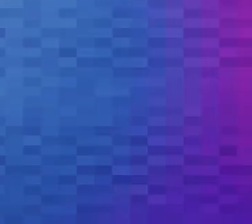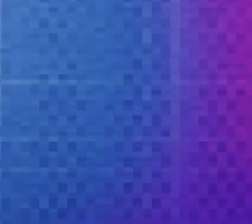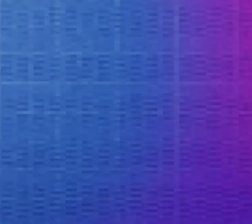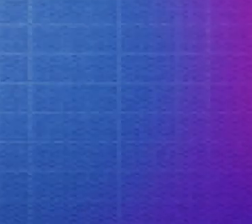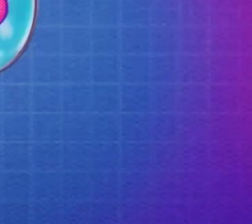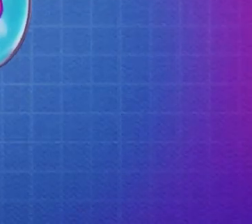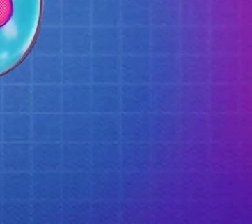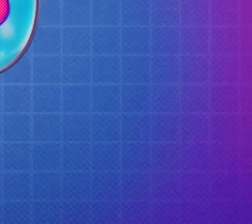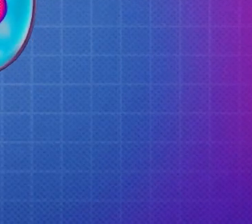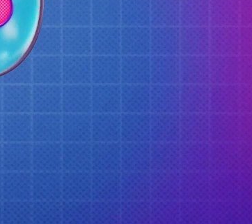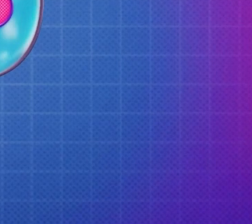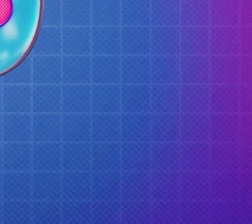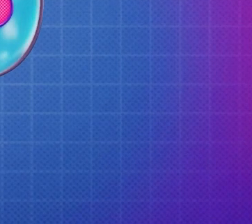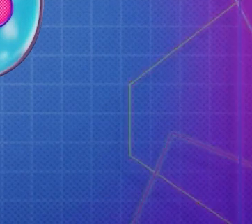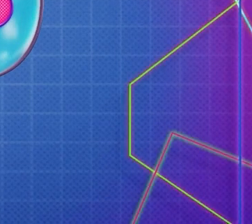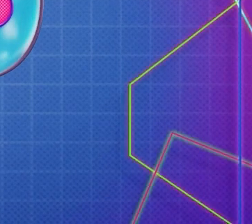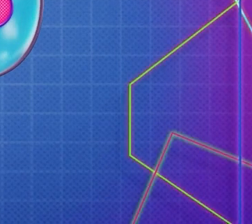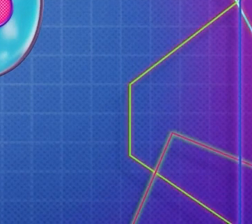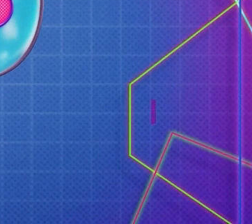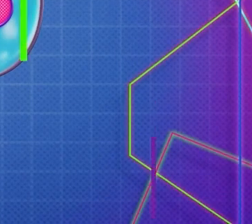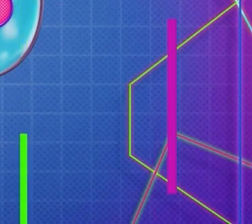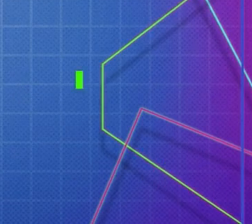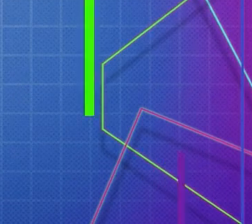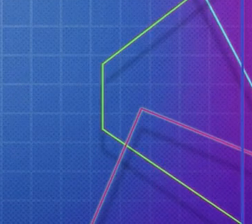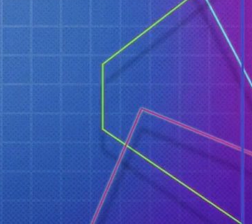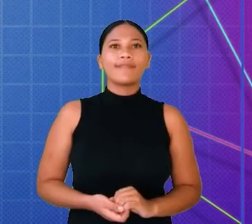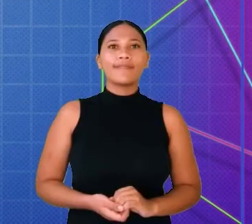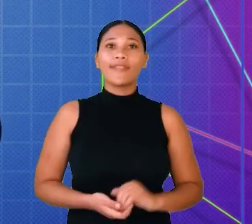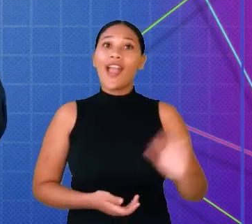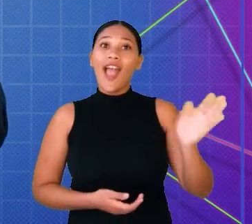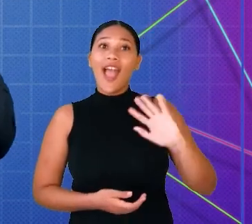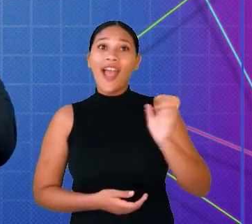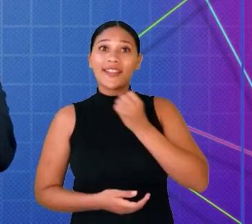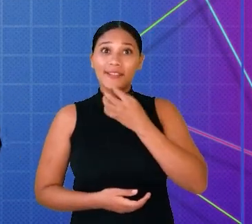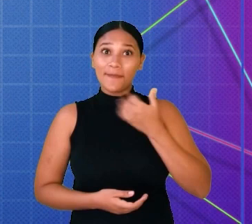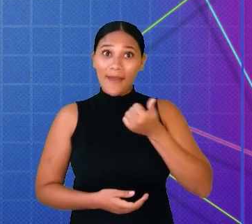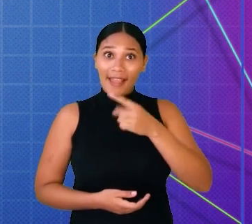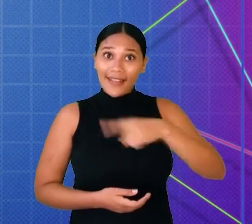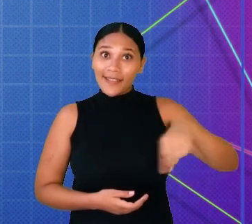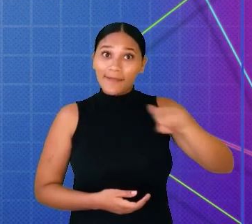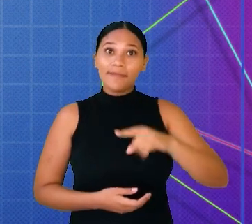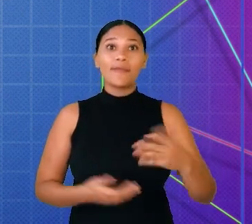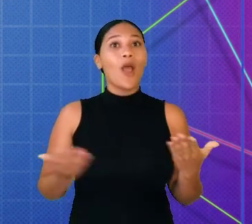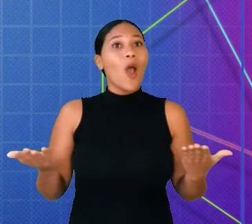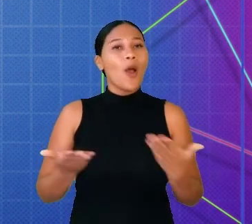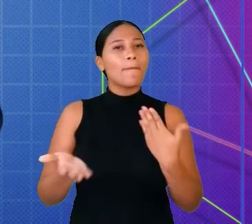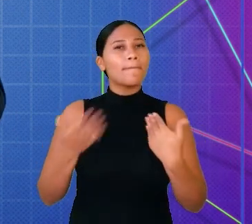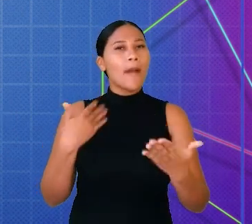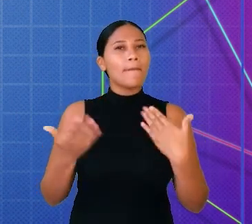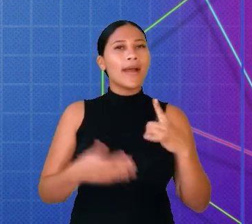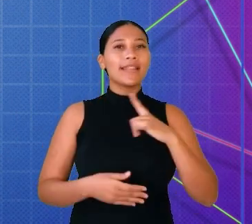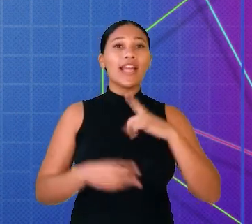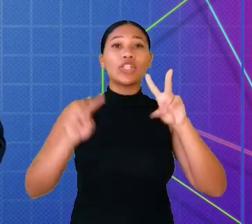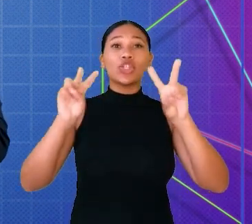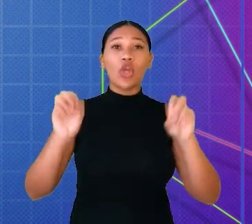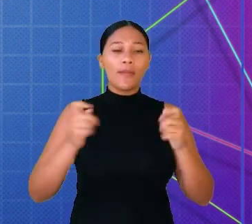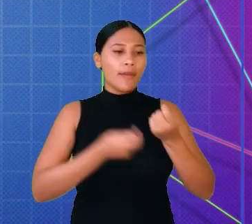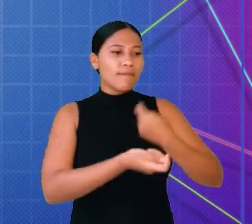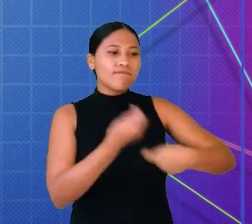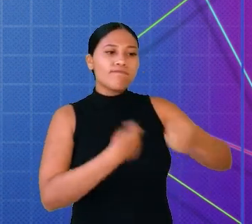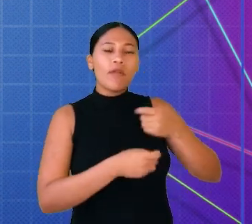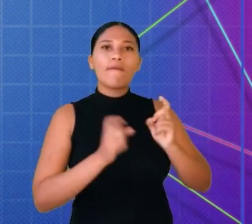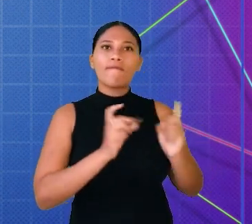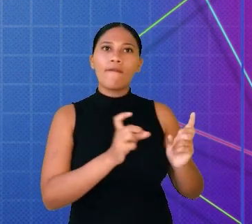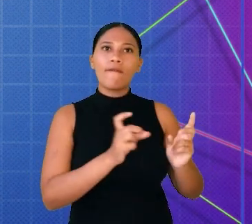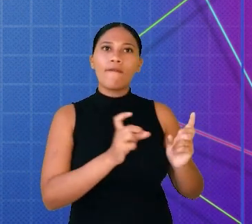e roupa preta, professor Caio Passos. Fala galera, tudo bem com vocês? Hoje nós teremos uma conversa sobre o